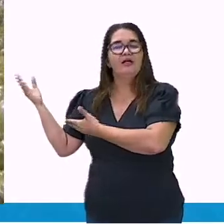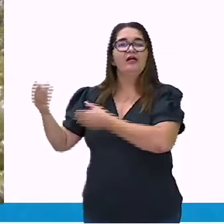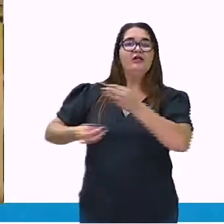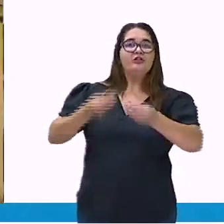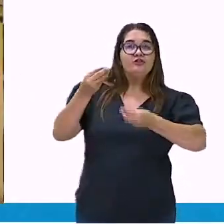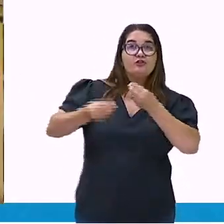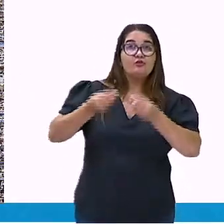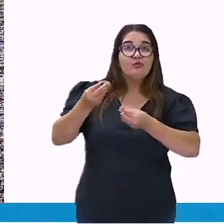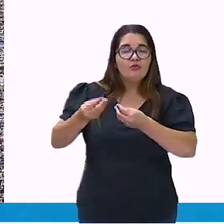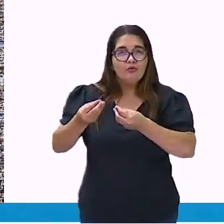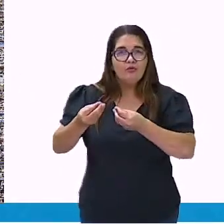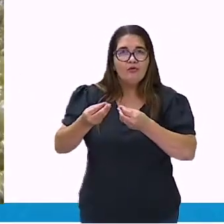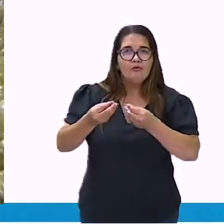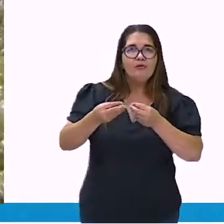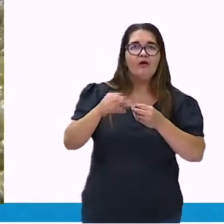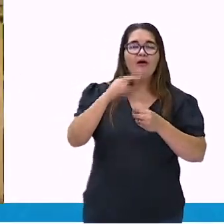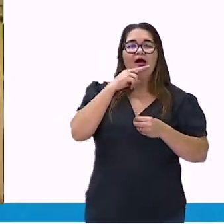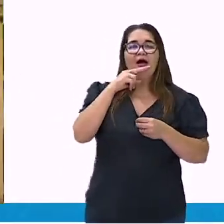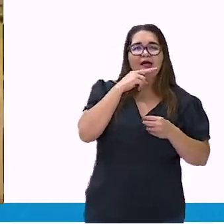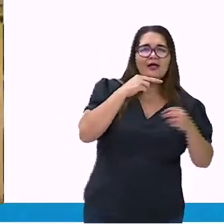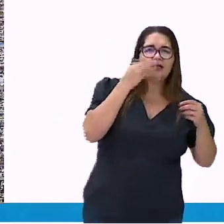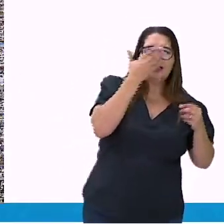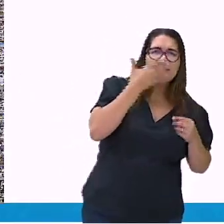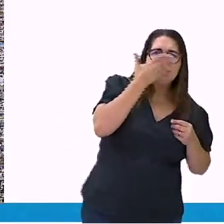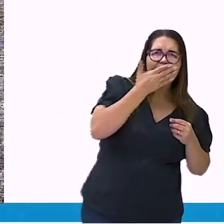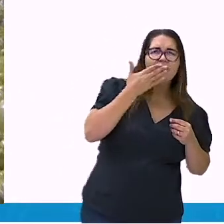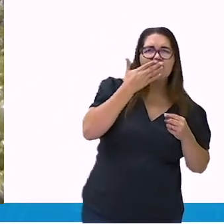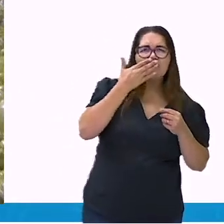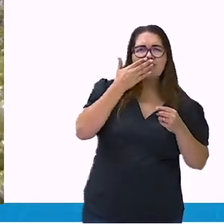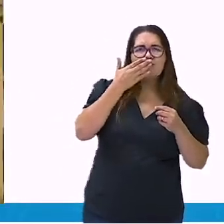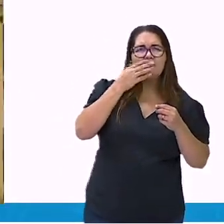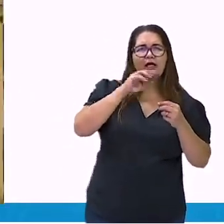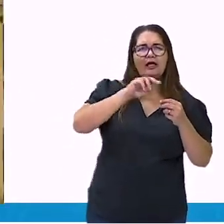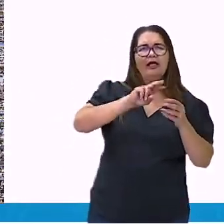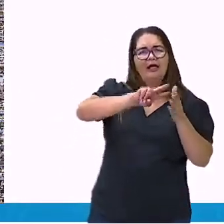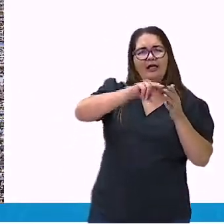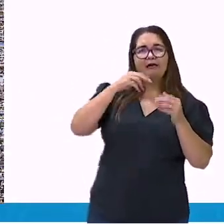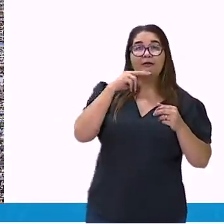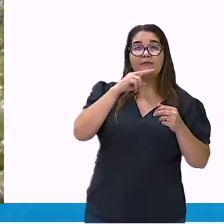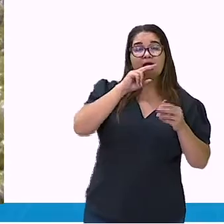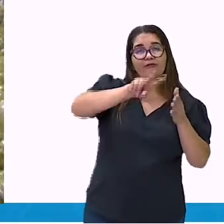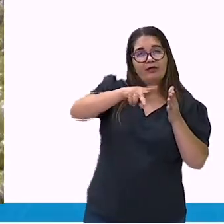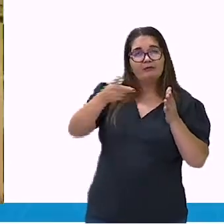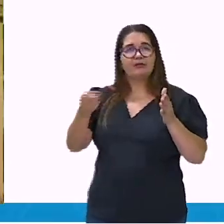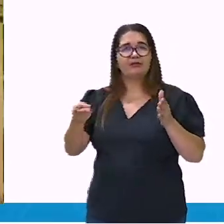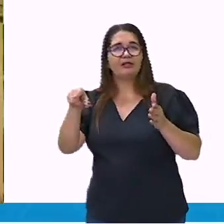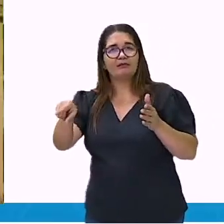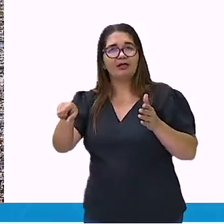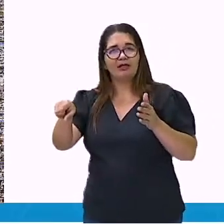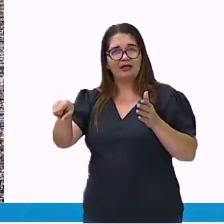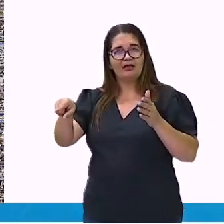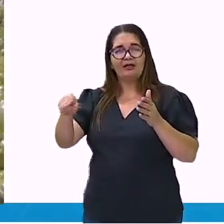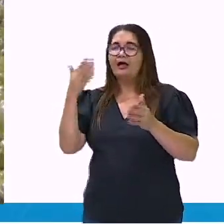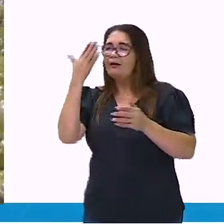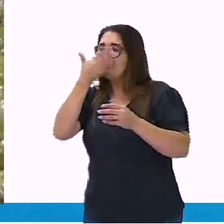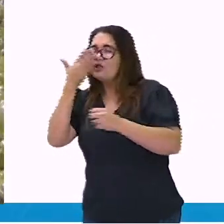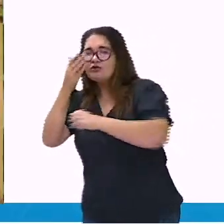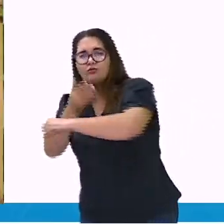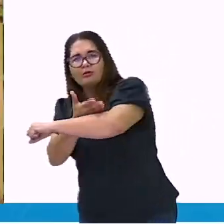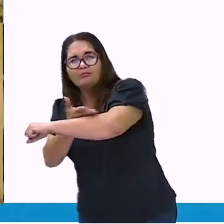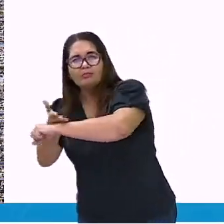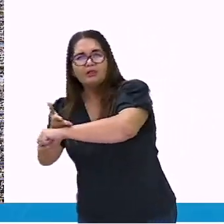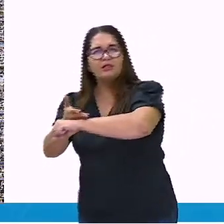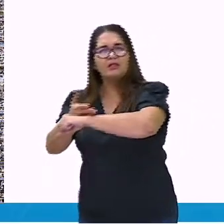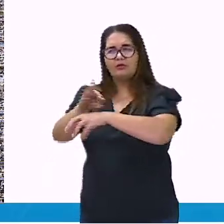rapadura, depois se transforma no açúcar, nesse açúcar que nós consumimos, branquinho, ele é purificado